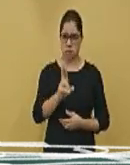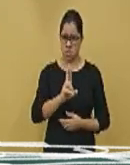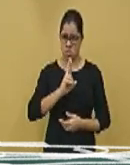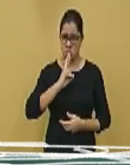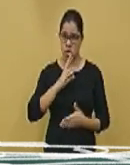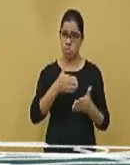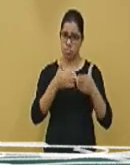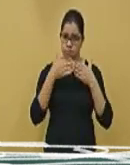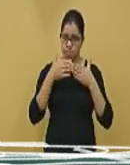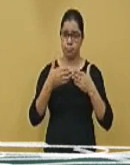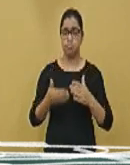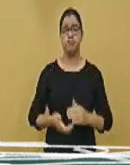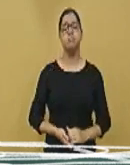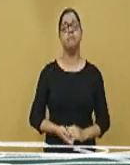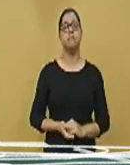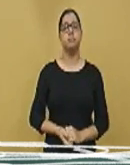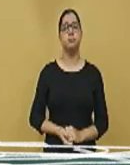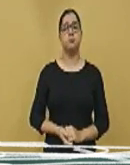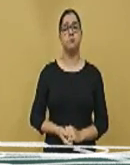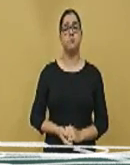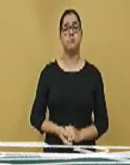curso de licenciatura.